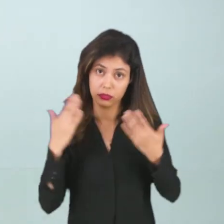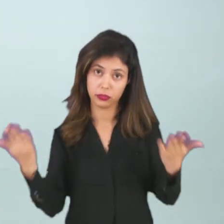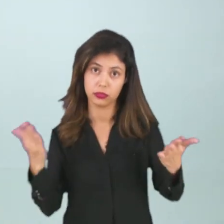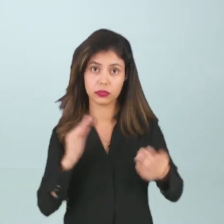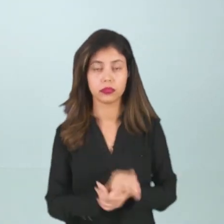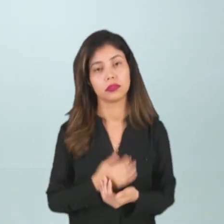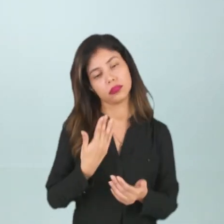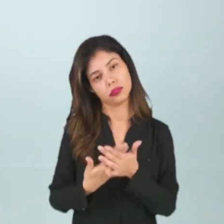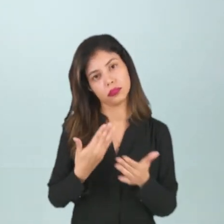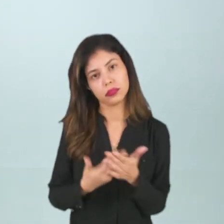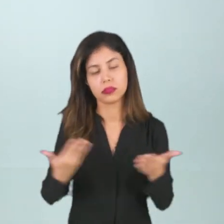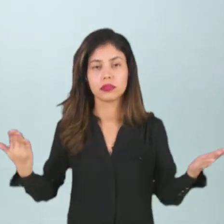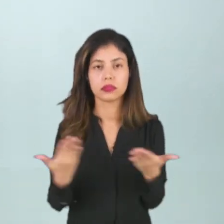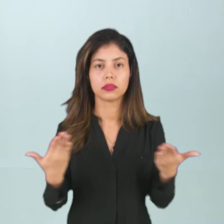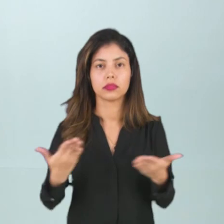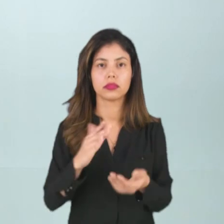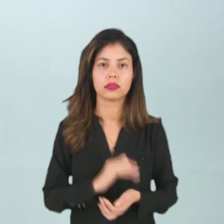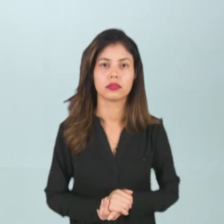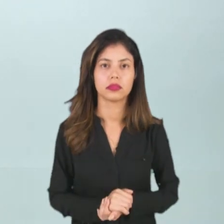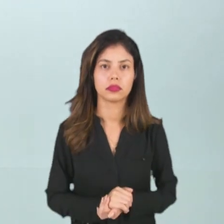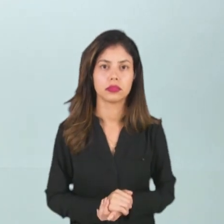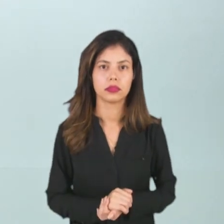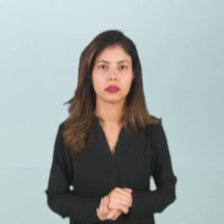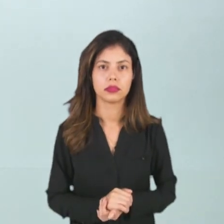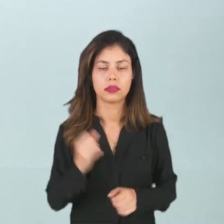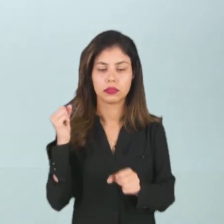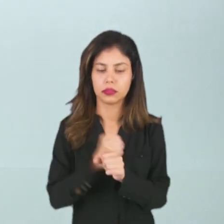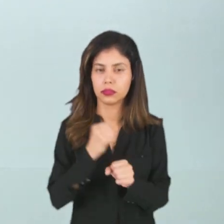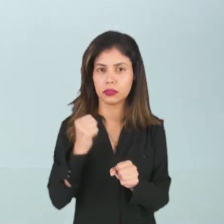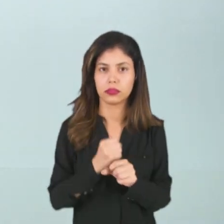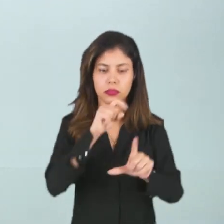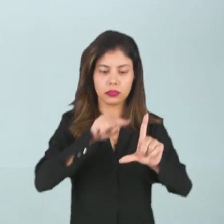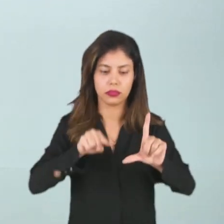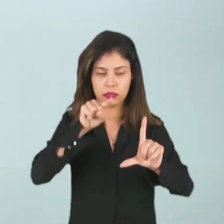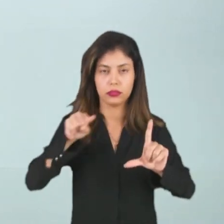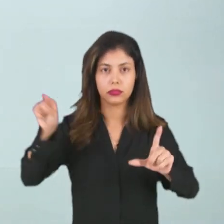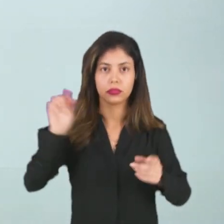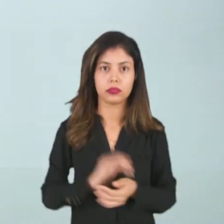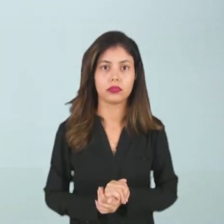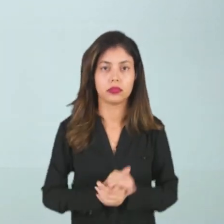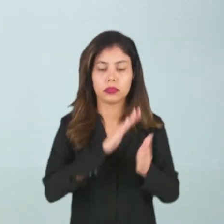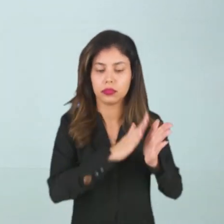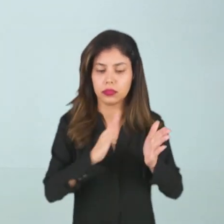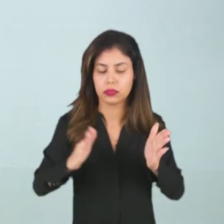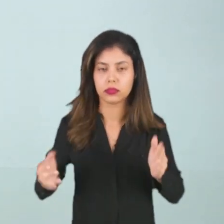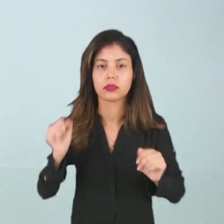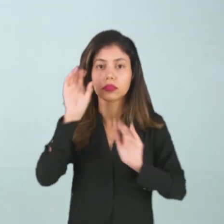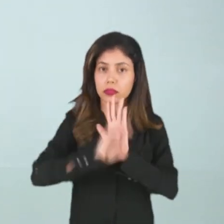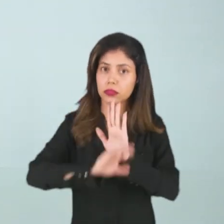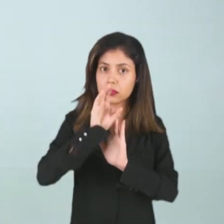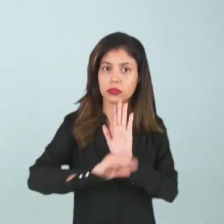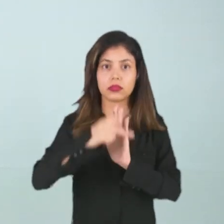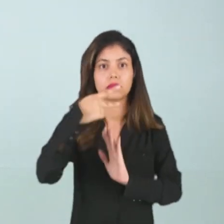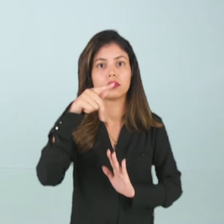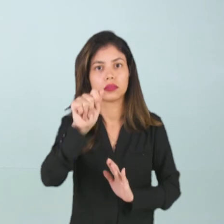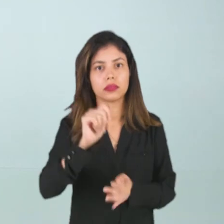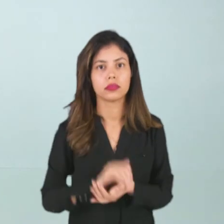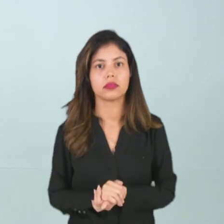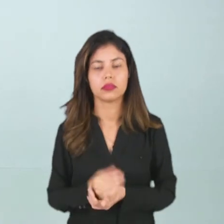Então, pessoal, a aula de hoje foi a construção de gráfico, né, a partir dos conceitos de